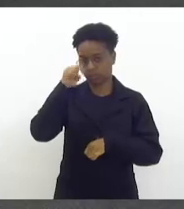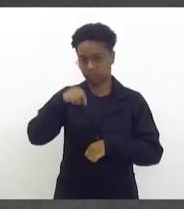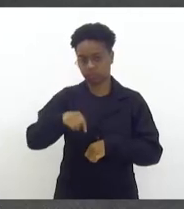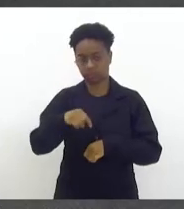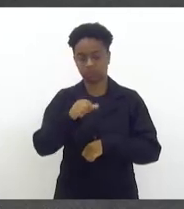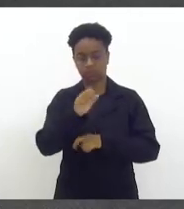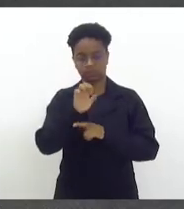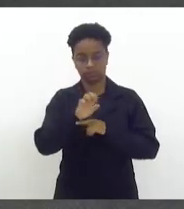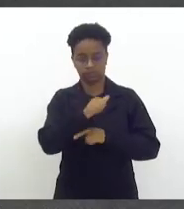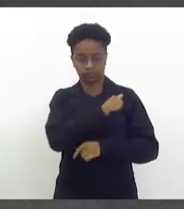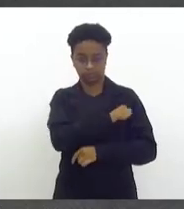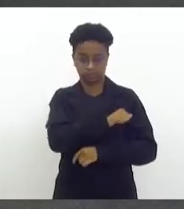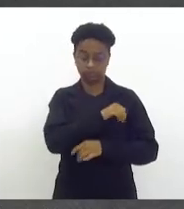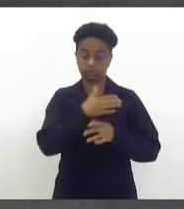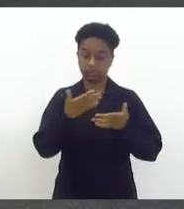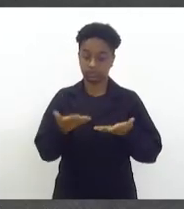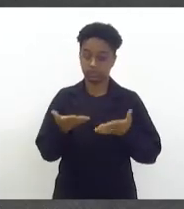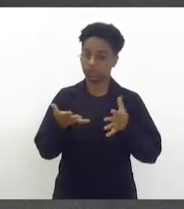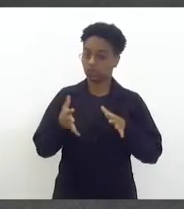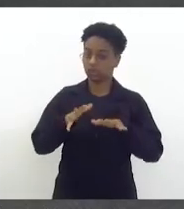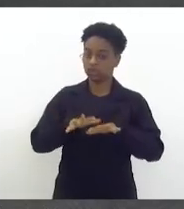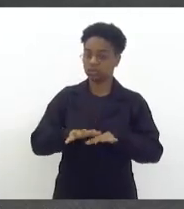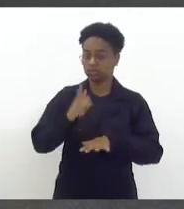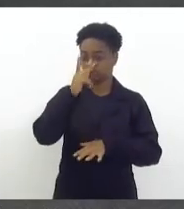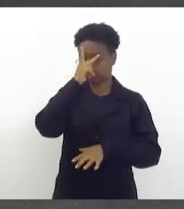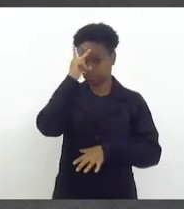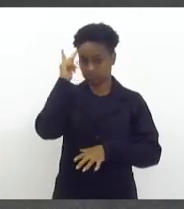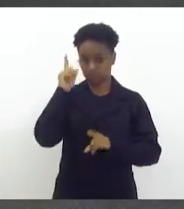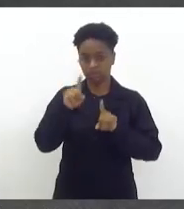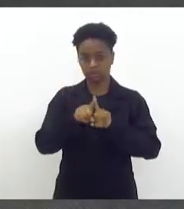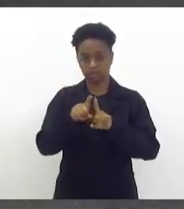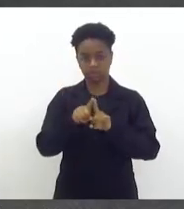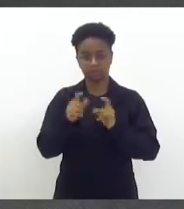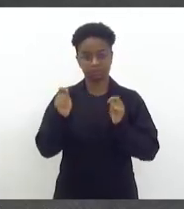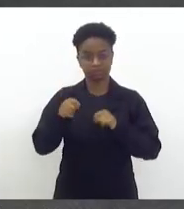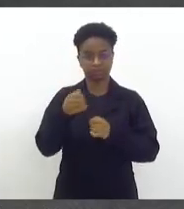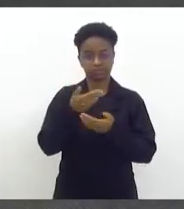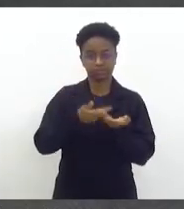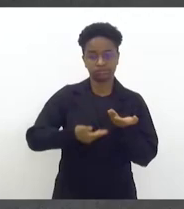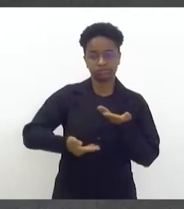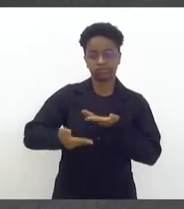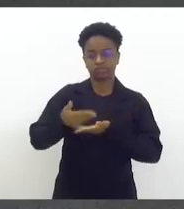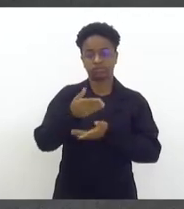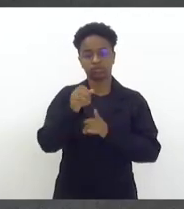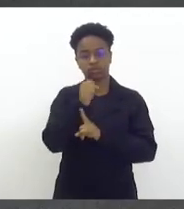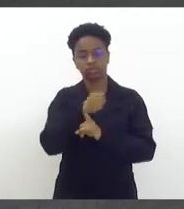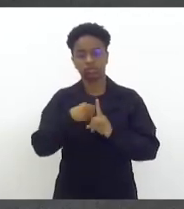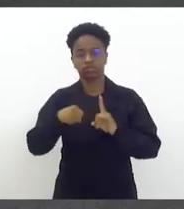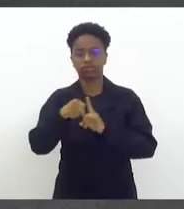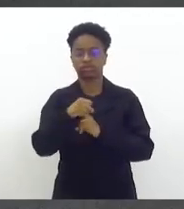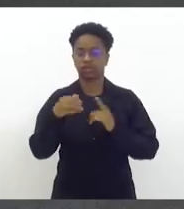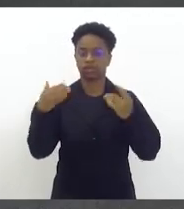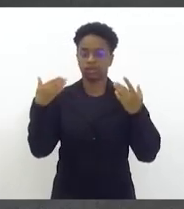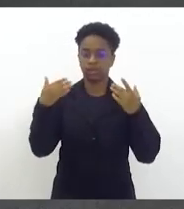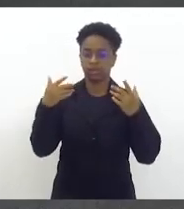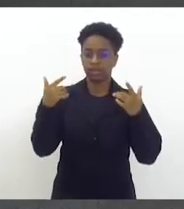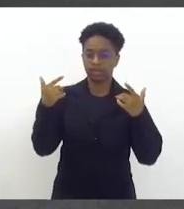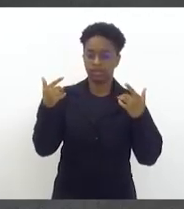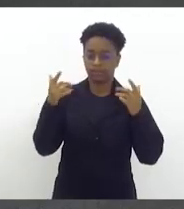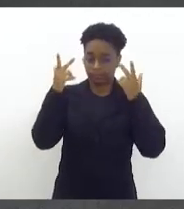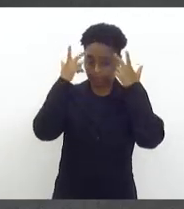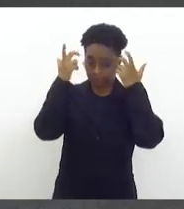inclusão dessas pessoas, em especial de socialização, recreação, lazer, é importante para